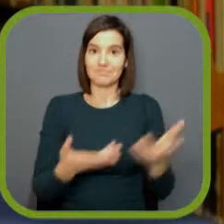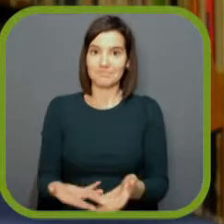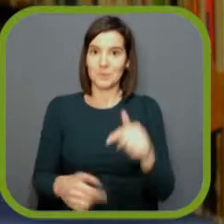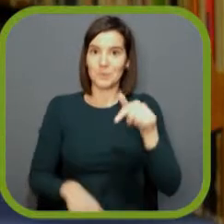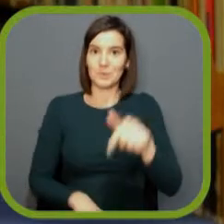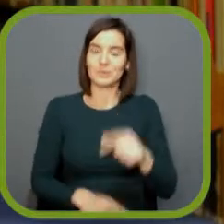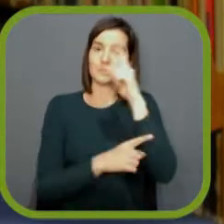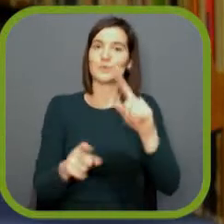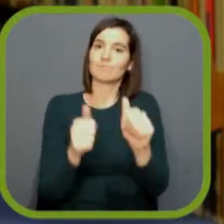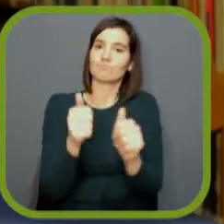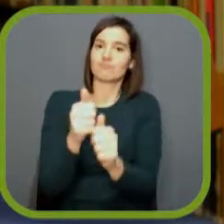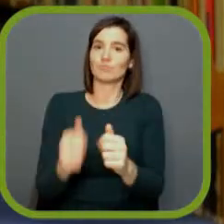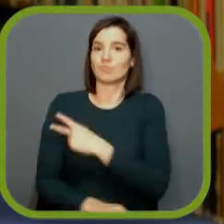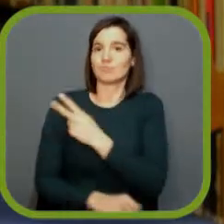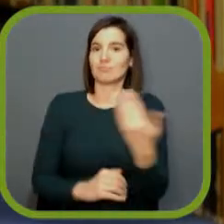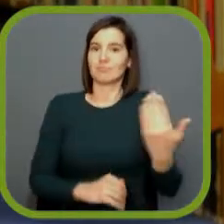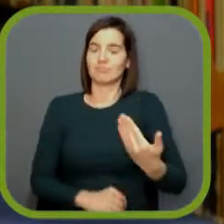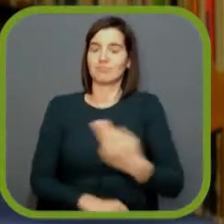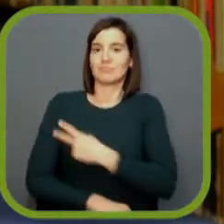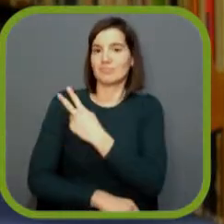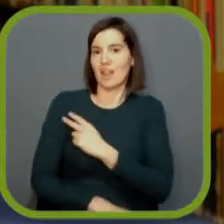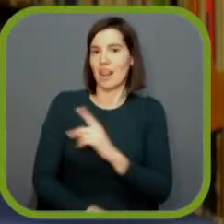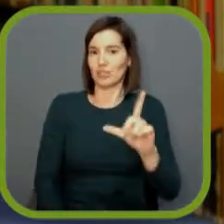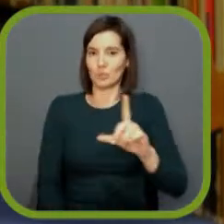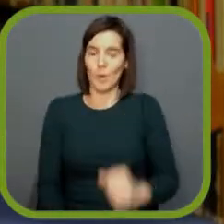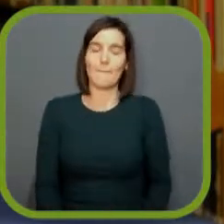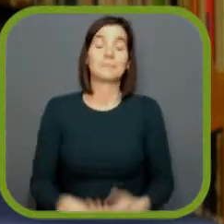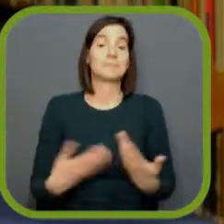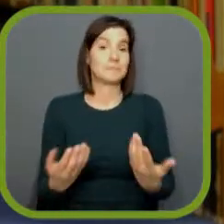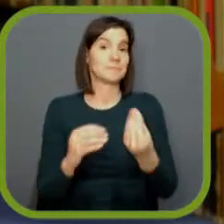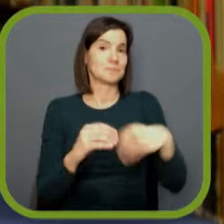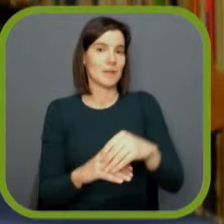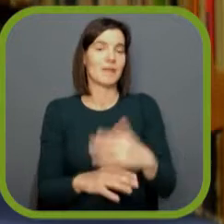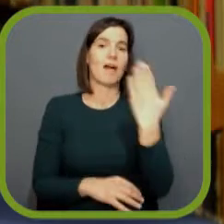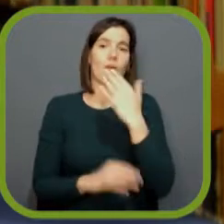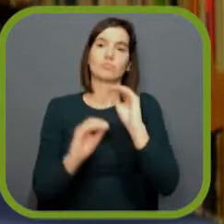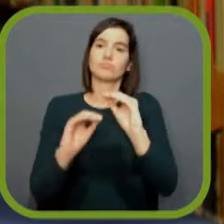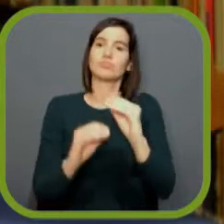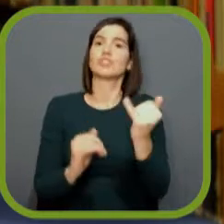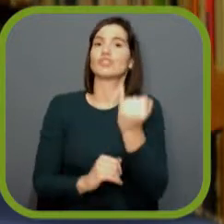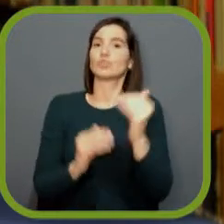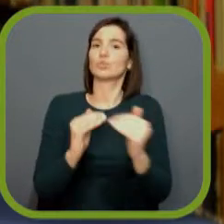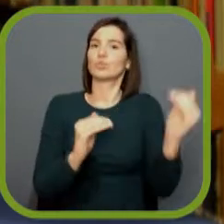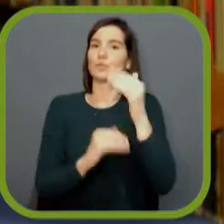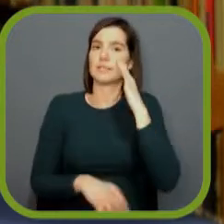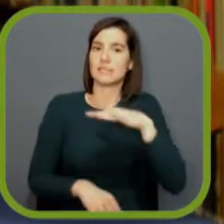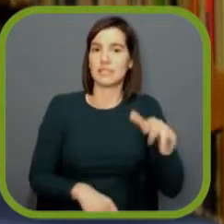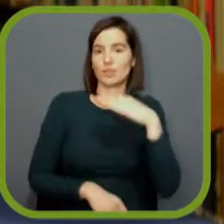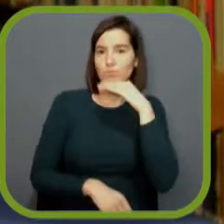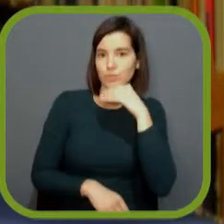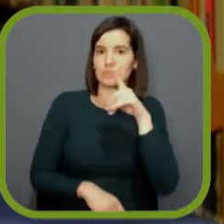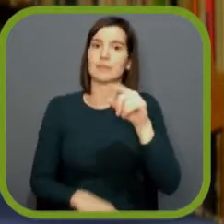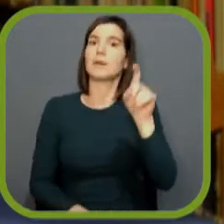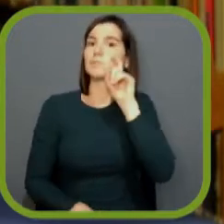O nosso convidado de hoje é professor assistente da Faculdade de Direito da Universidade de Lisboa. Para além disso, dá aulas no Instituto Superior de